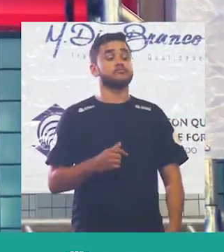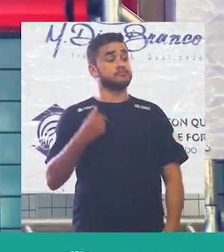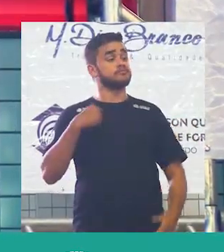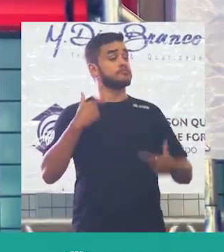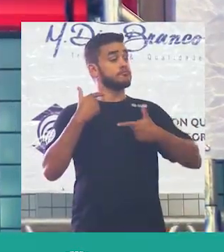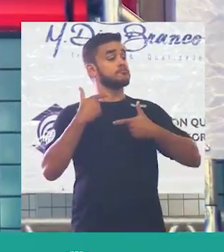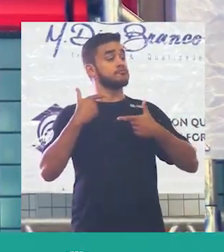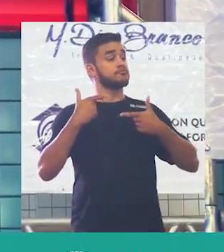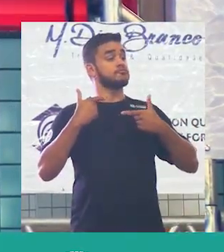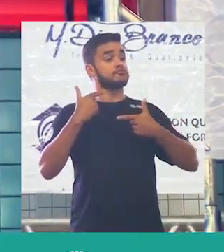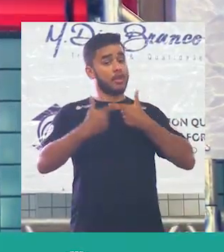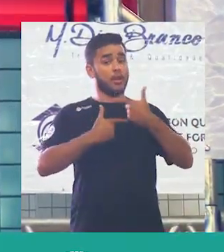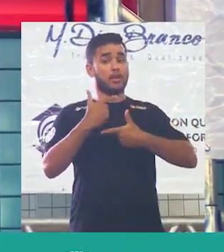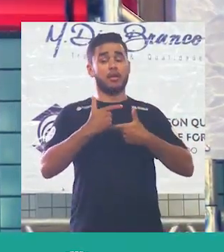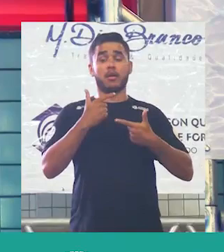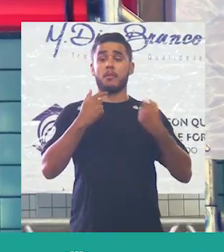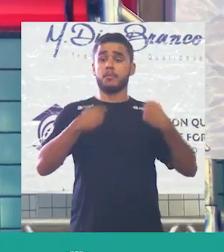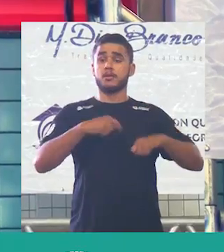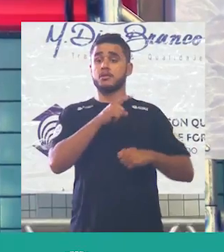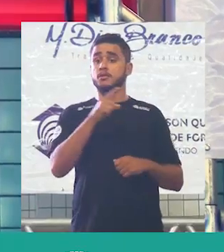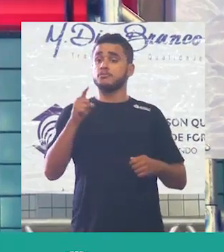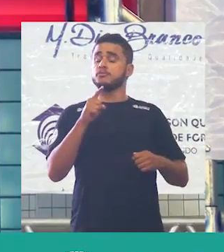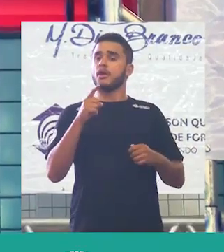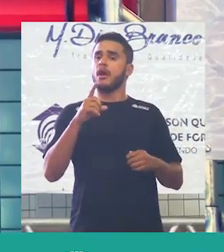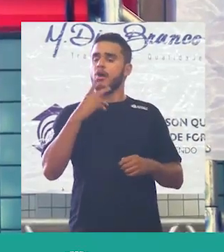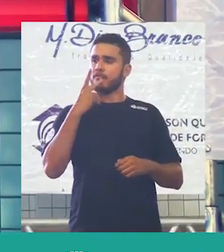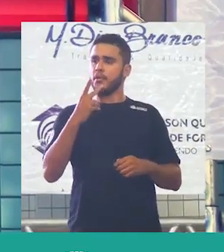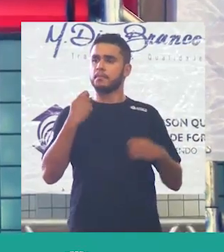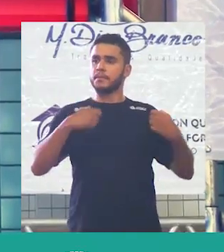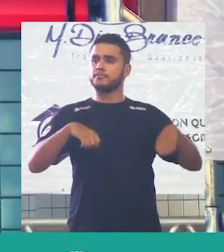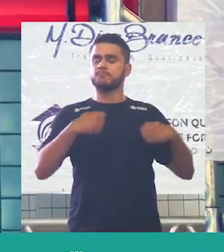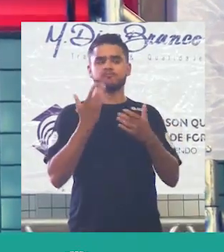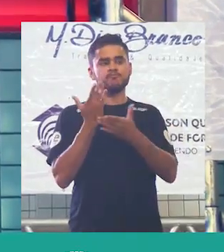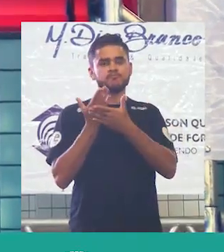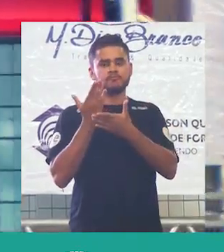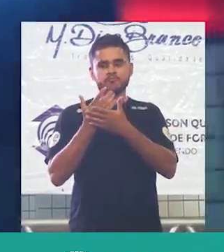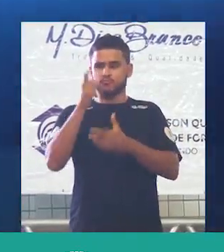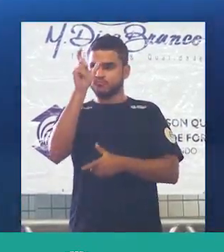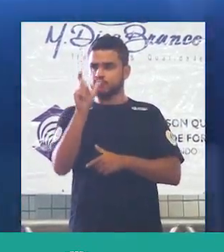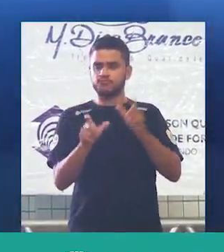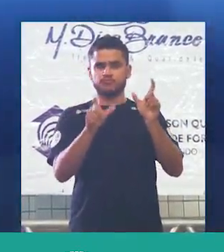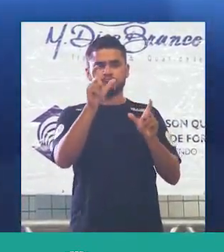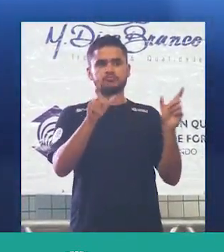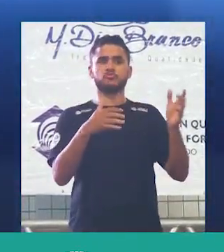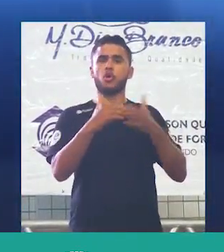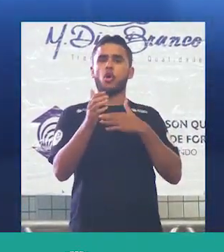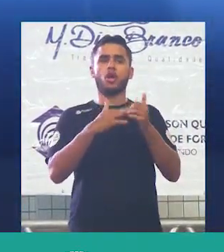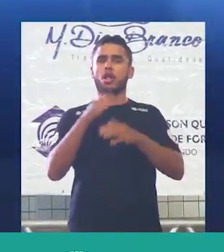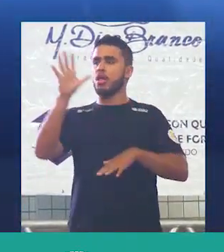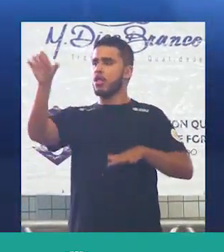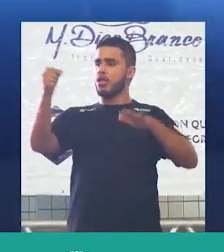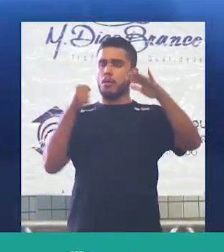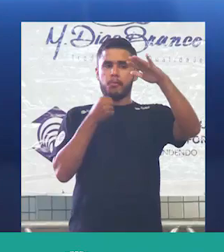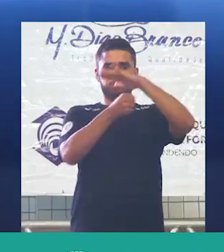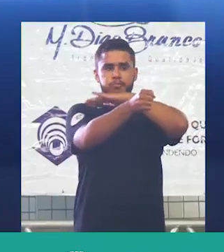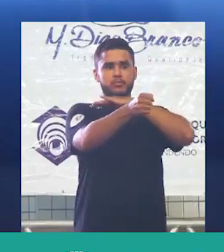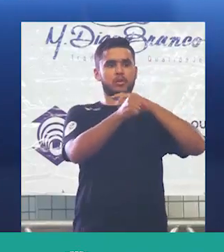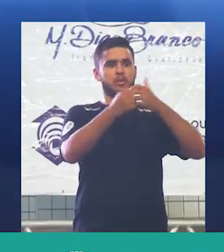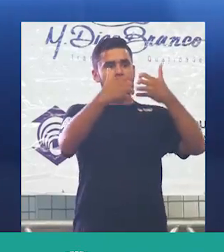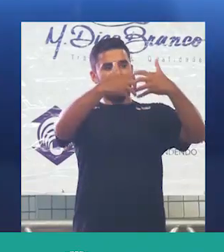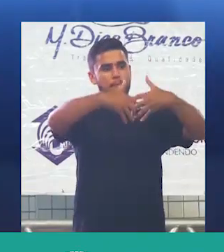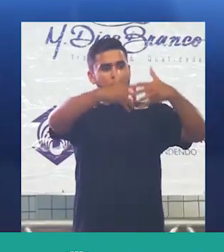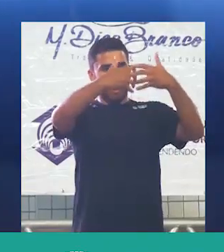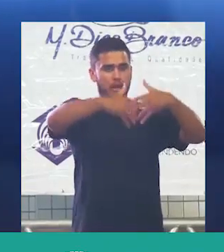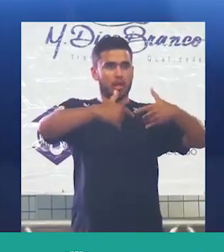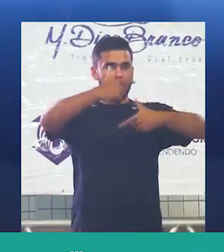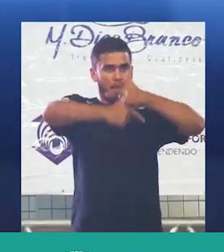mas precisava ser uma mão de obra qualificada. Eu não podia botar qualquer um para trabalhar nas